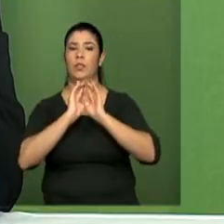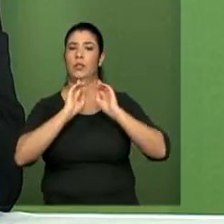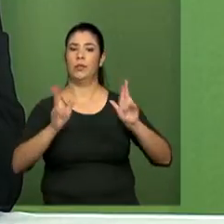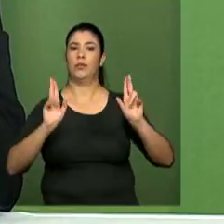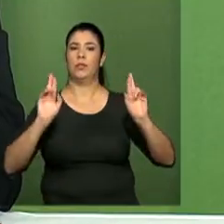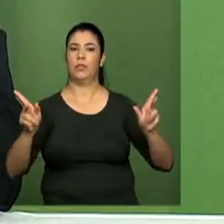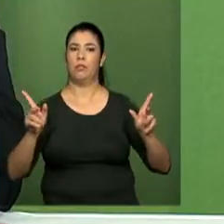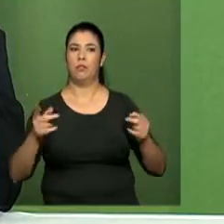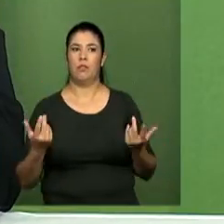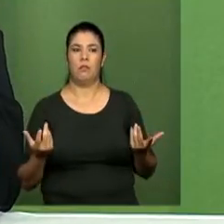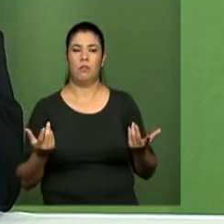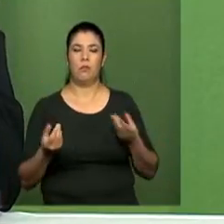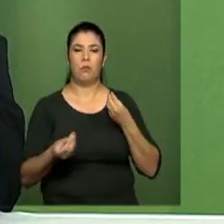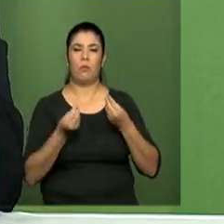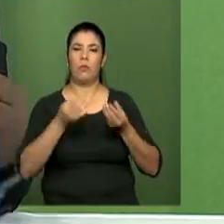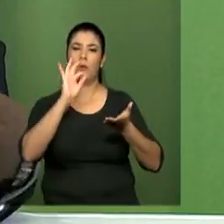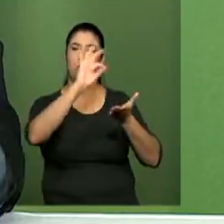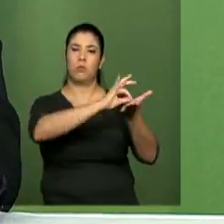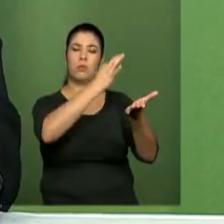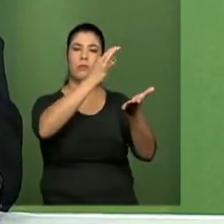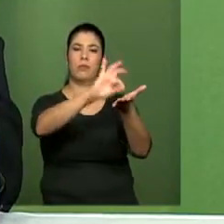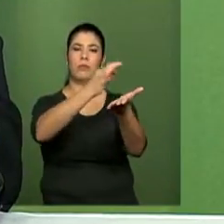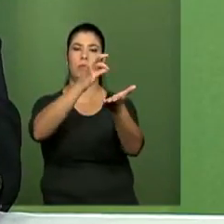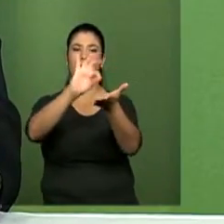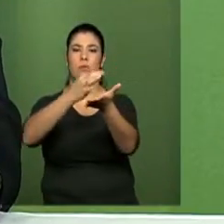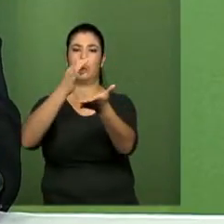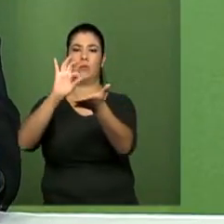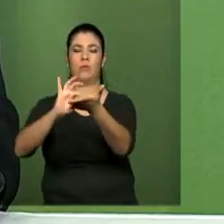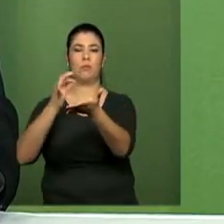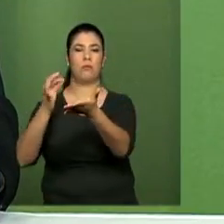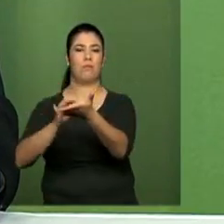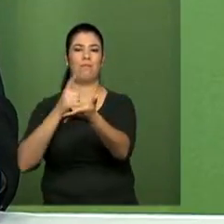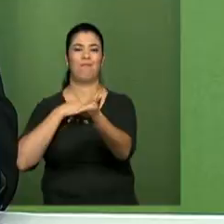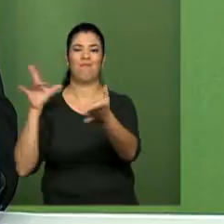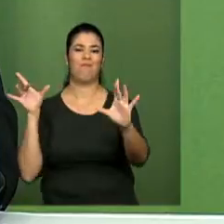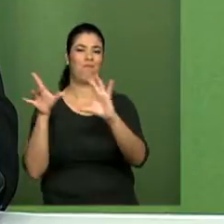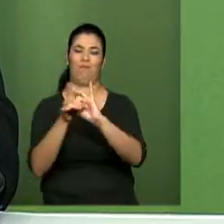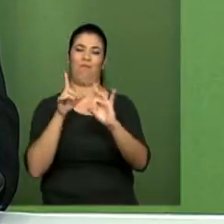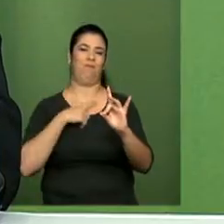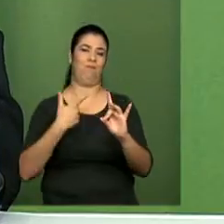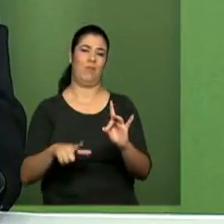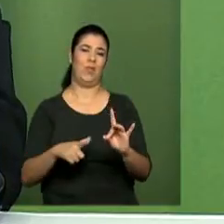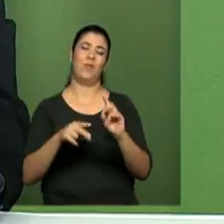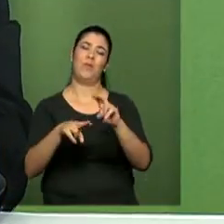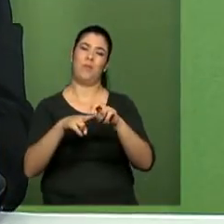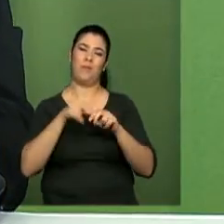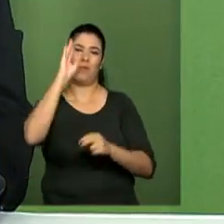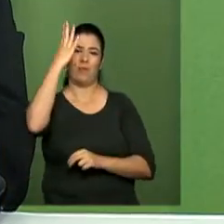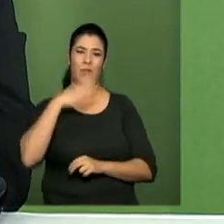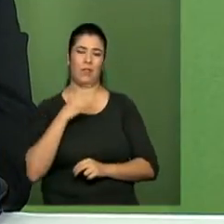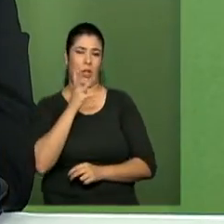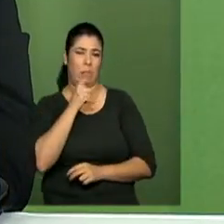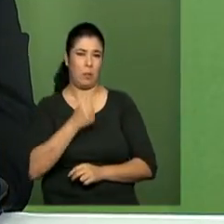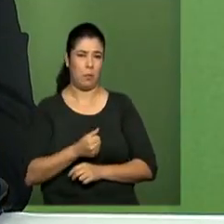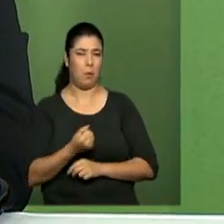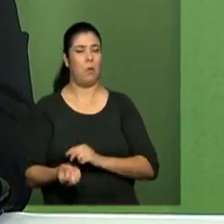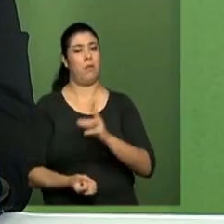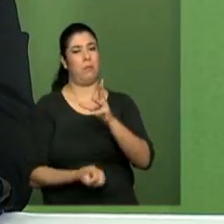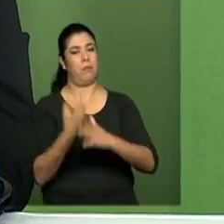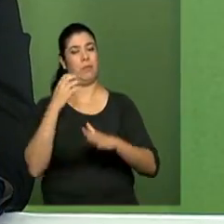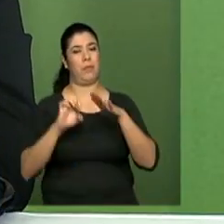o seu cadastro todos independentes por isso que no brasil demora tanto você abrir uma empresa